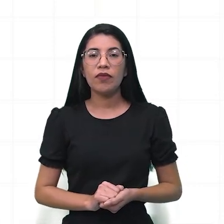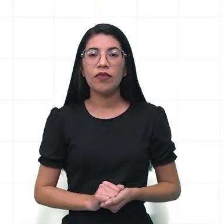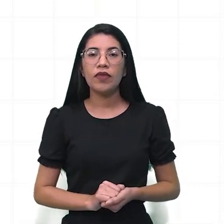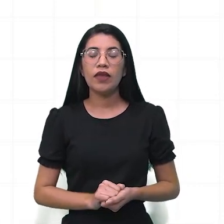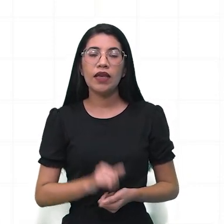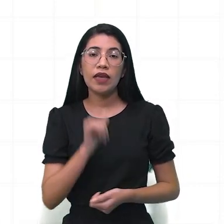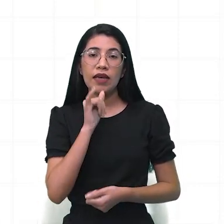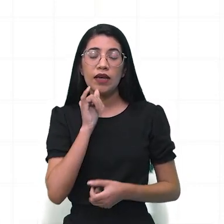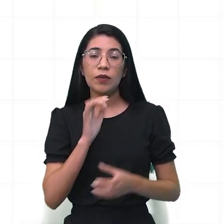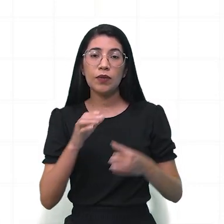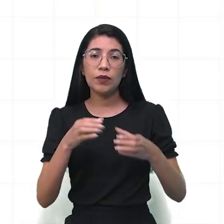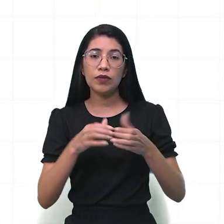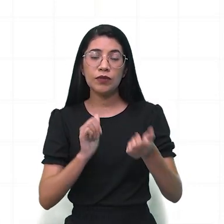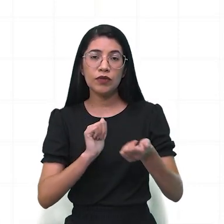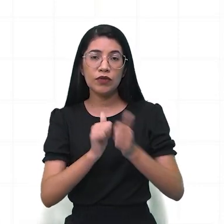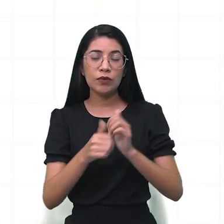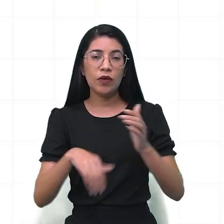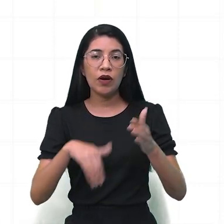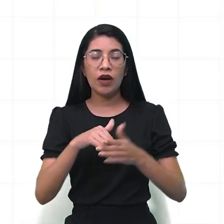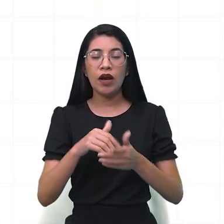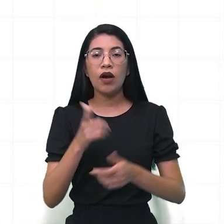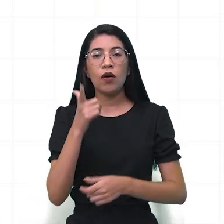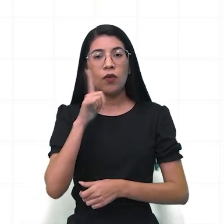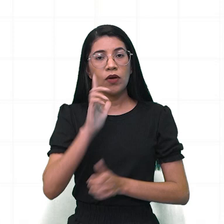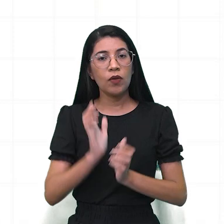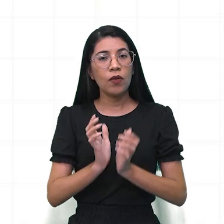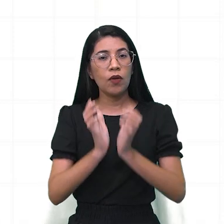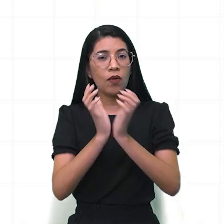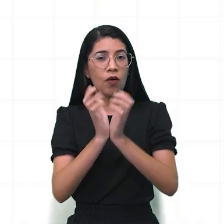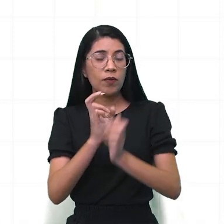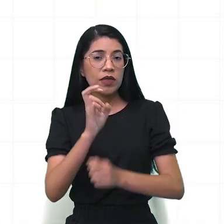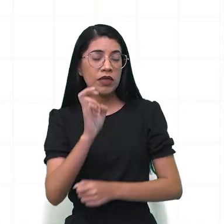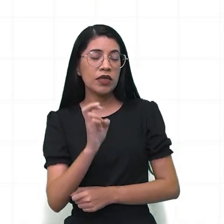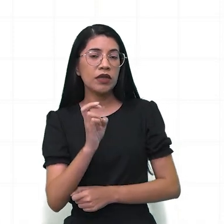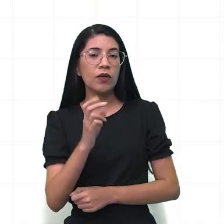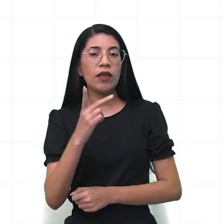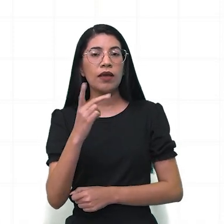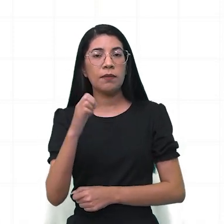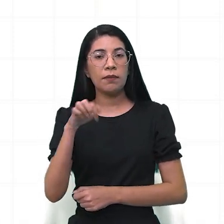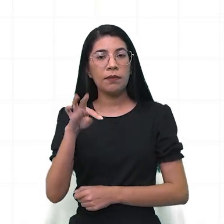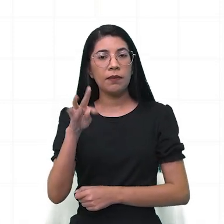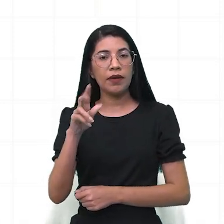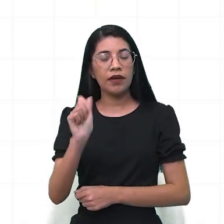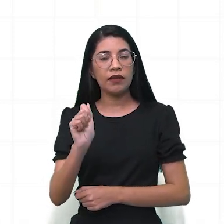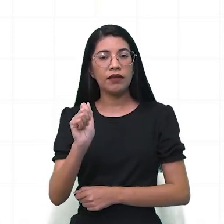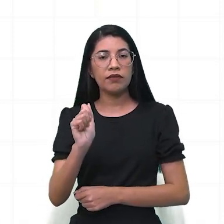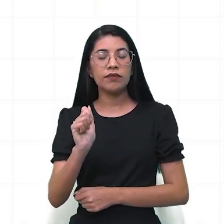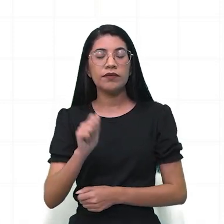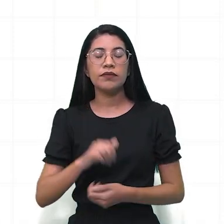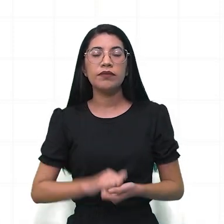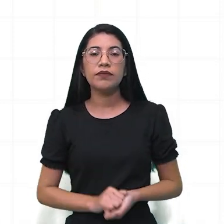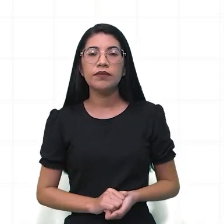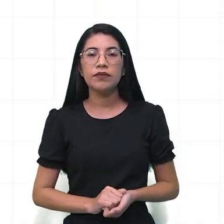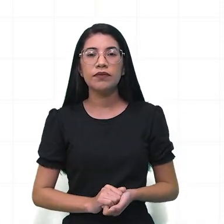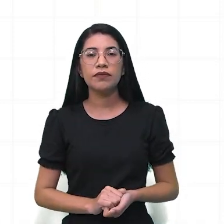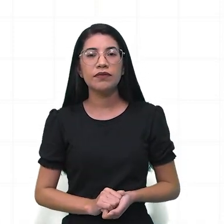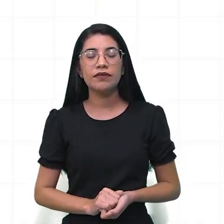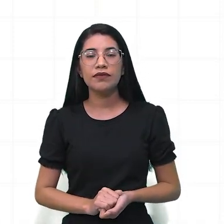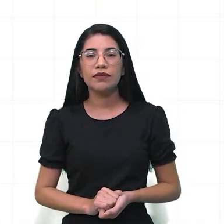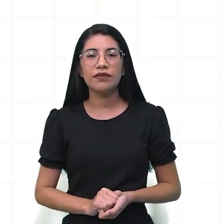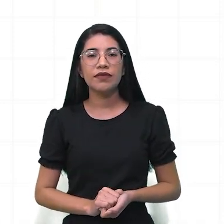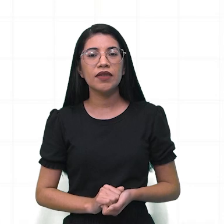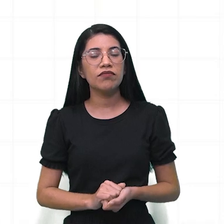Seleção brasileira ganhou 5 Copas do Mundo. Ela é pentacampeã mundial, né? Então assim